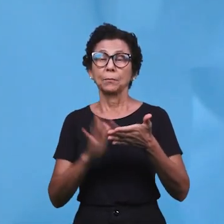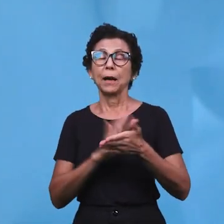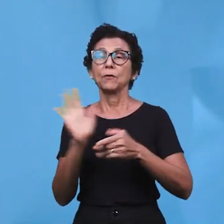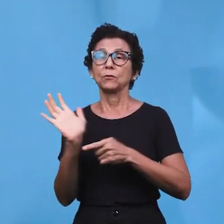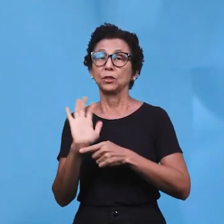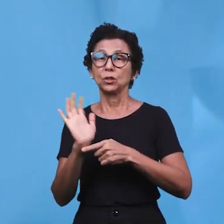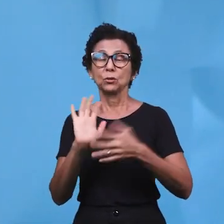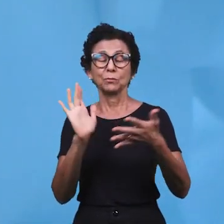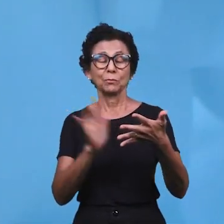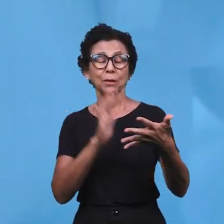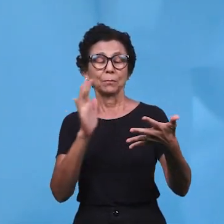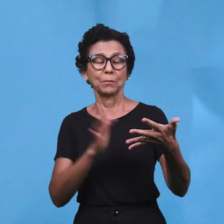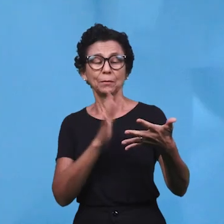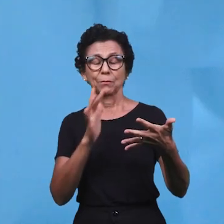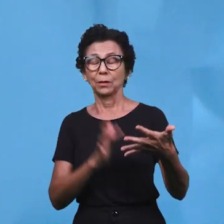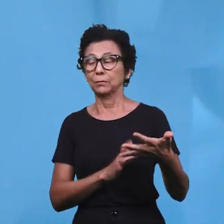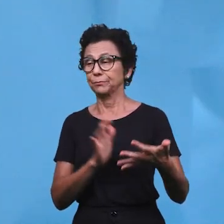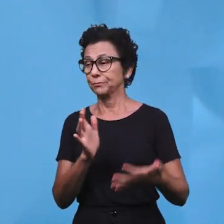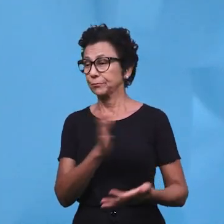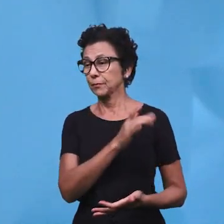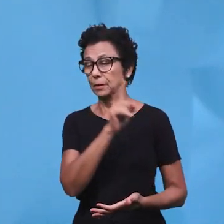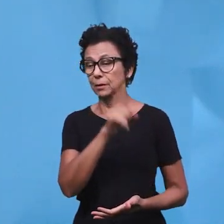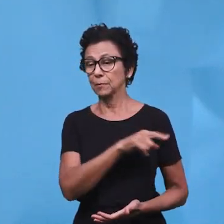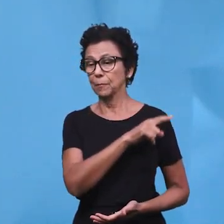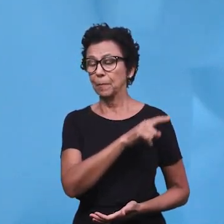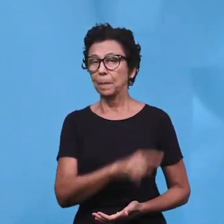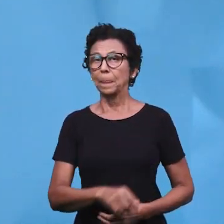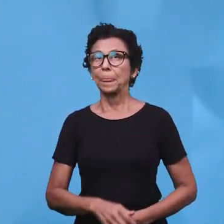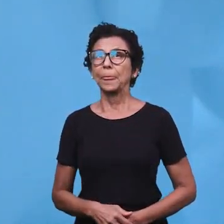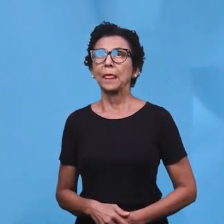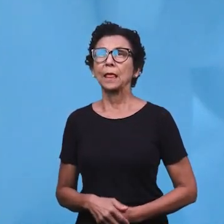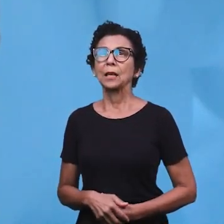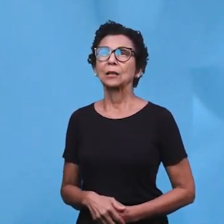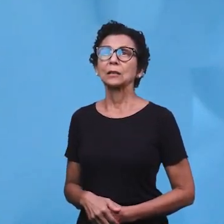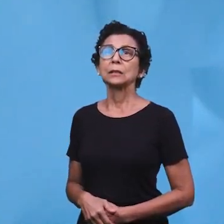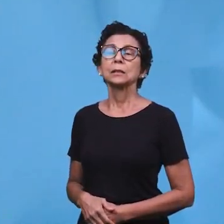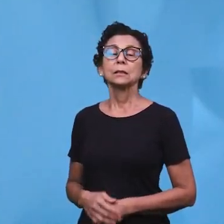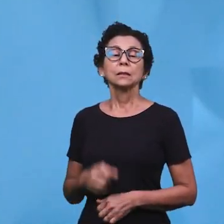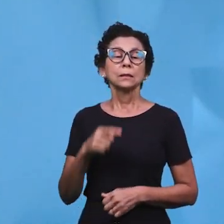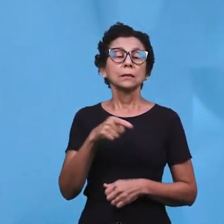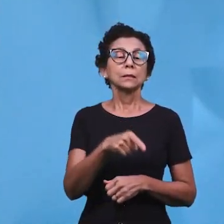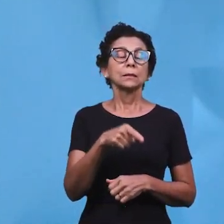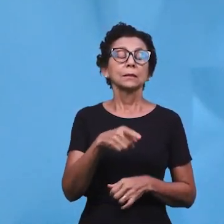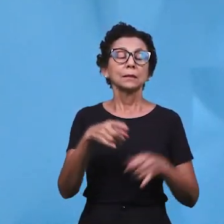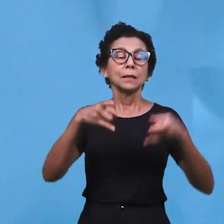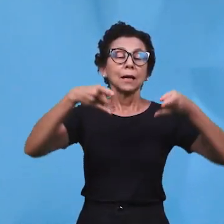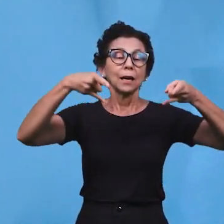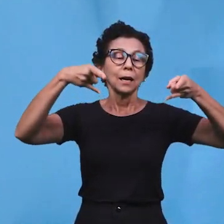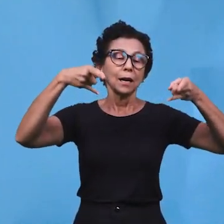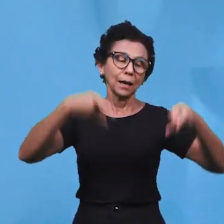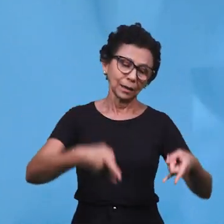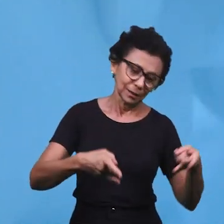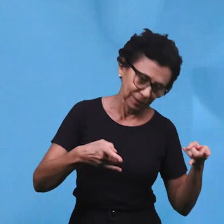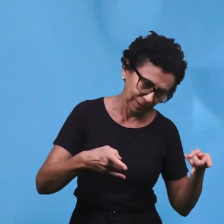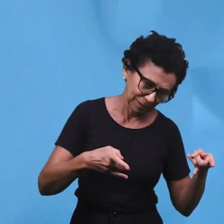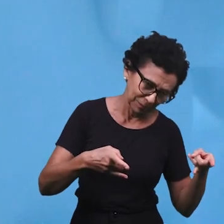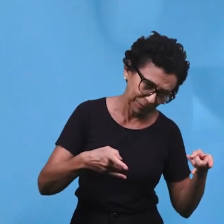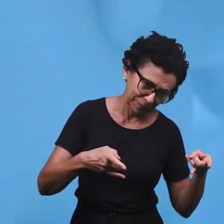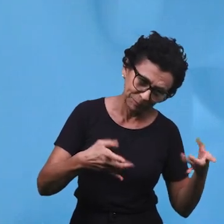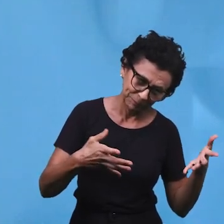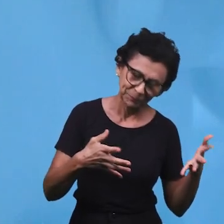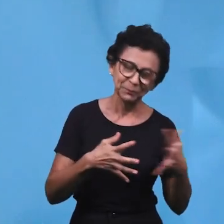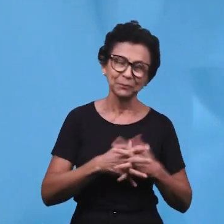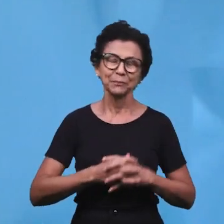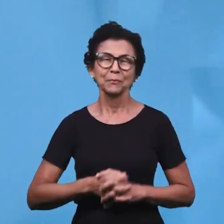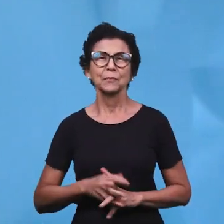né? Quando eu digo ambiente do sono, eu digo também da cama, a forma que nós enxergamos a cama na nossa vida, Sim. né?